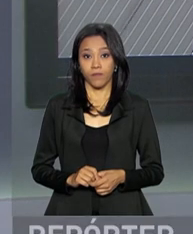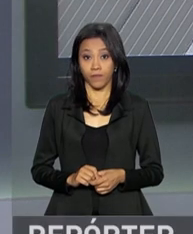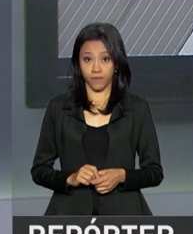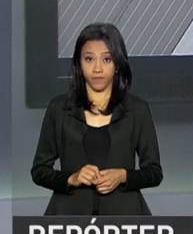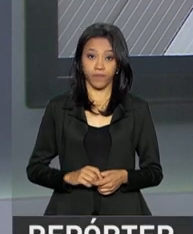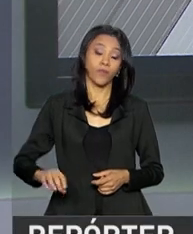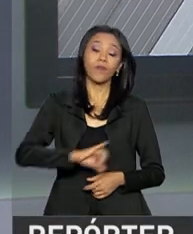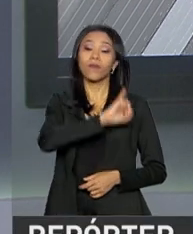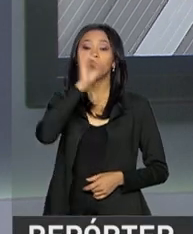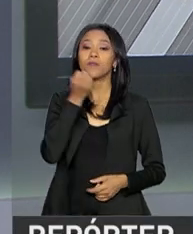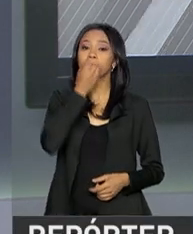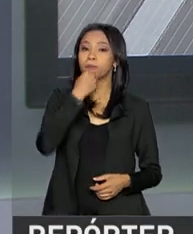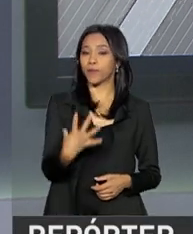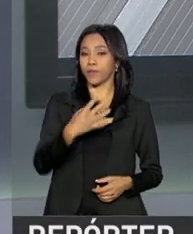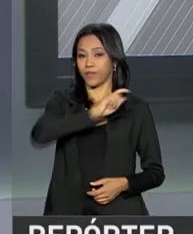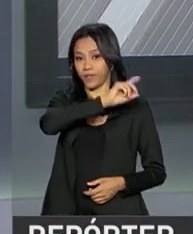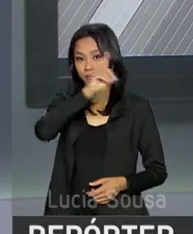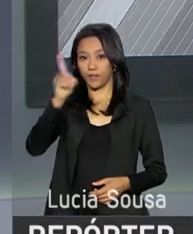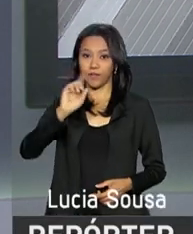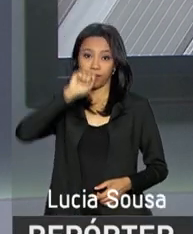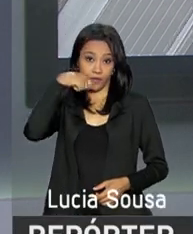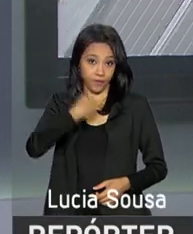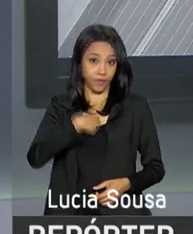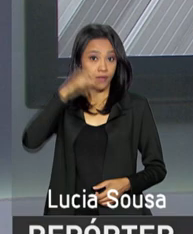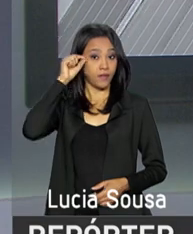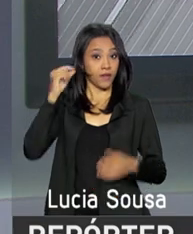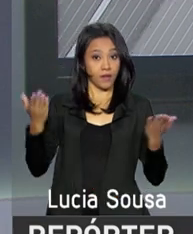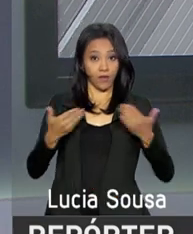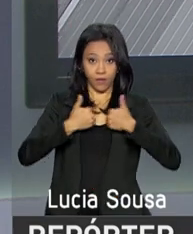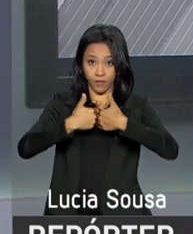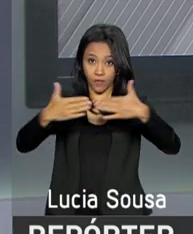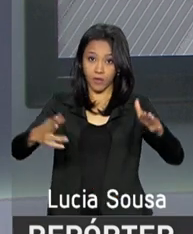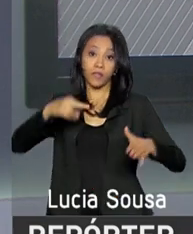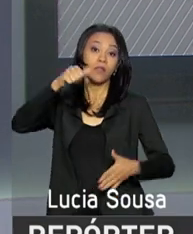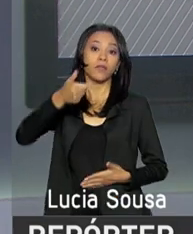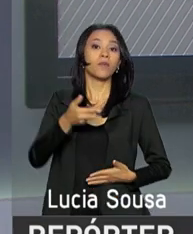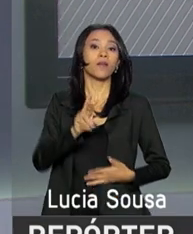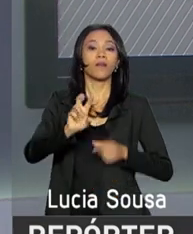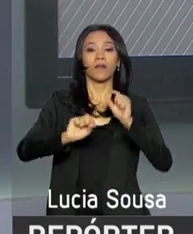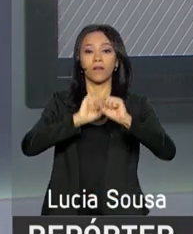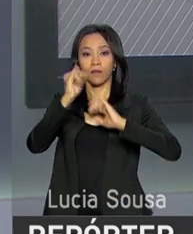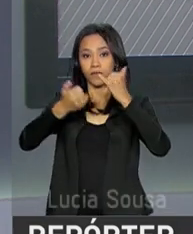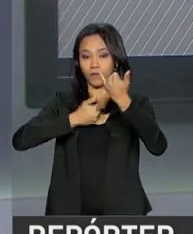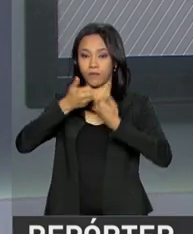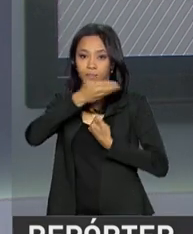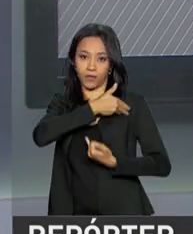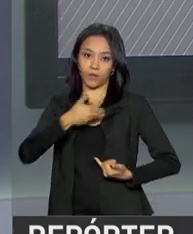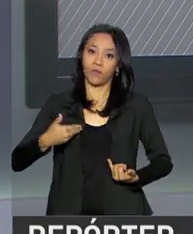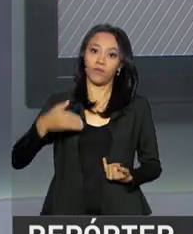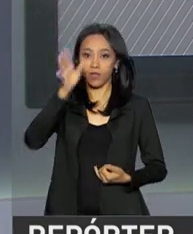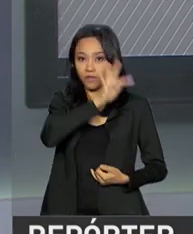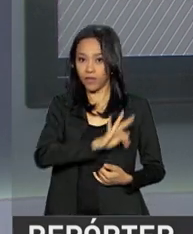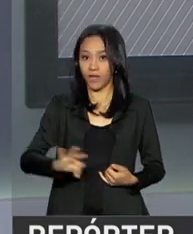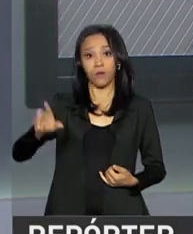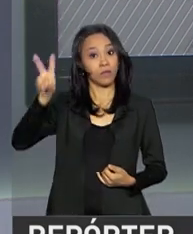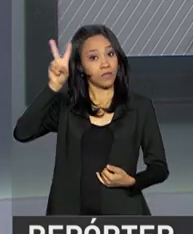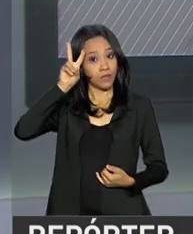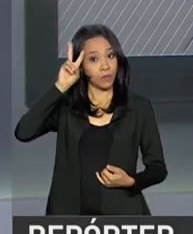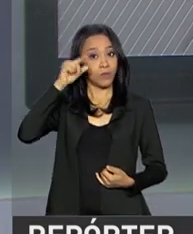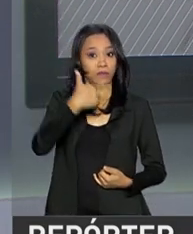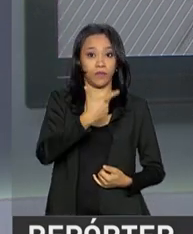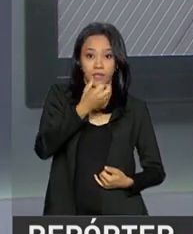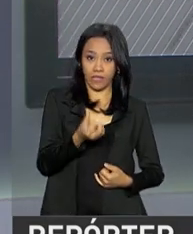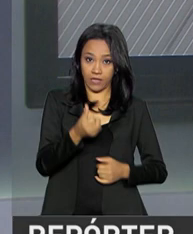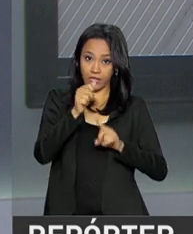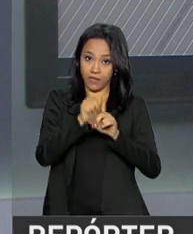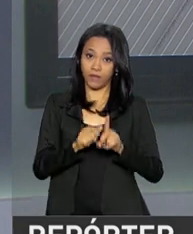olá bom dia eu sou taisa dias e começa agora o repórter nbr com as notícias do governo federal desta segunda-feira 26